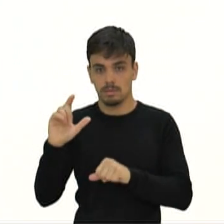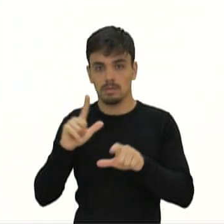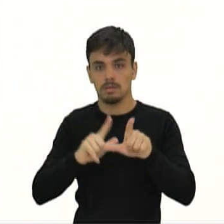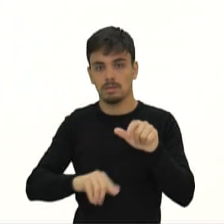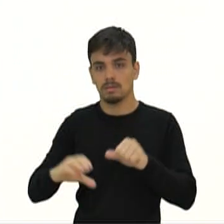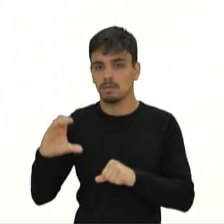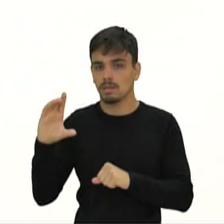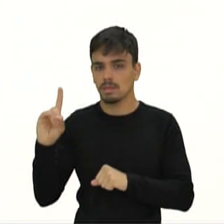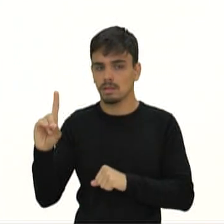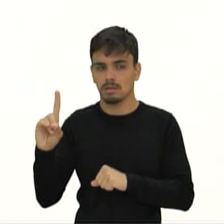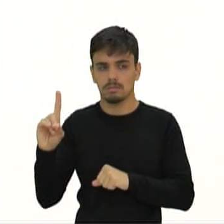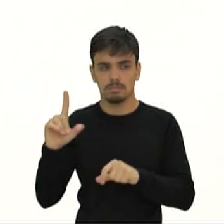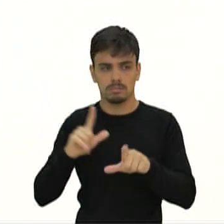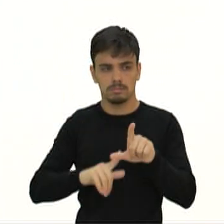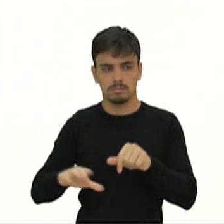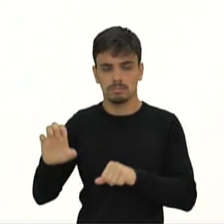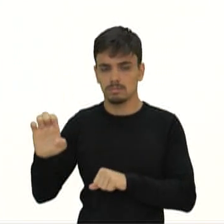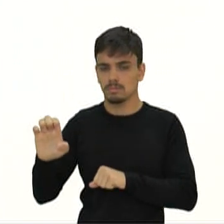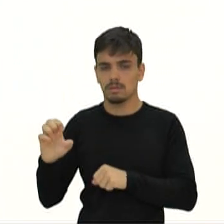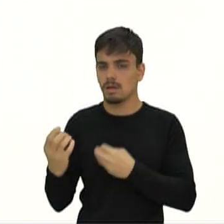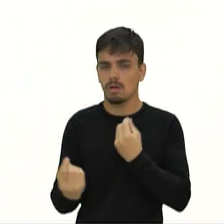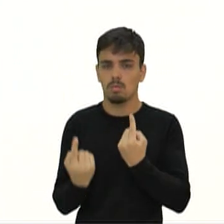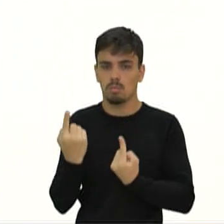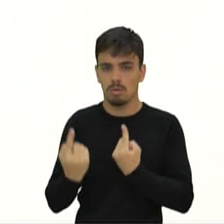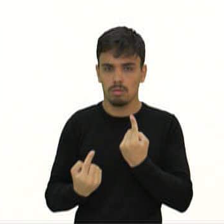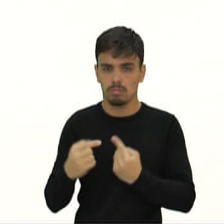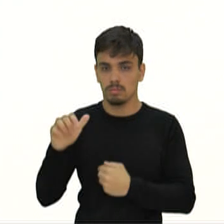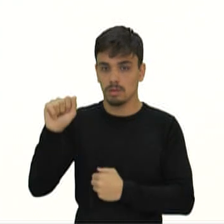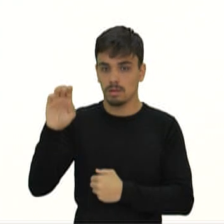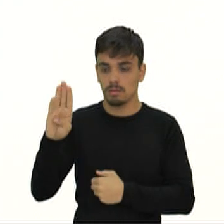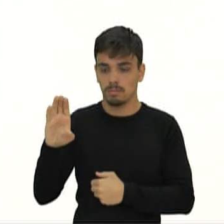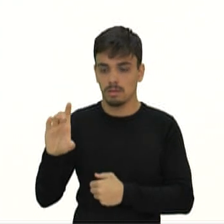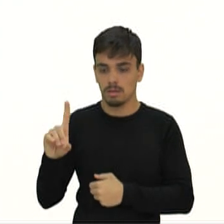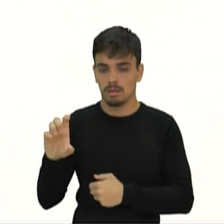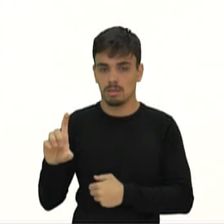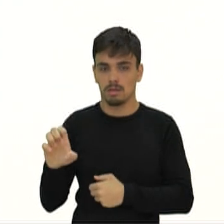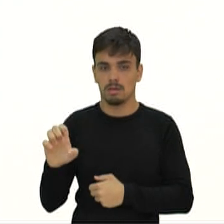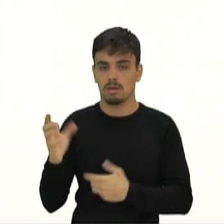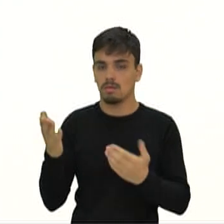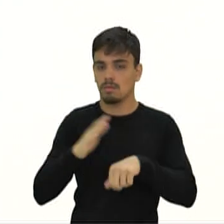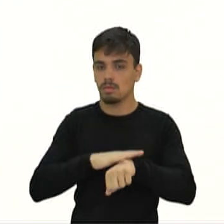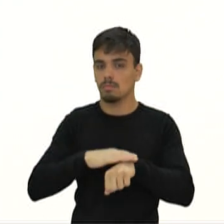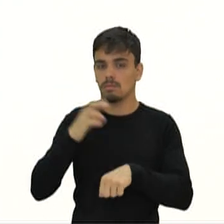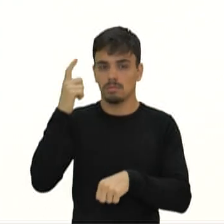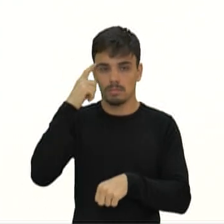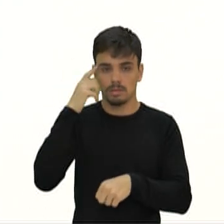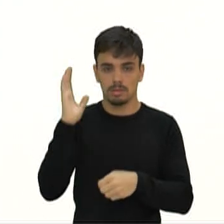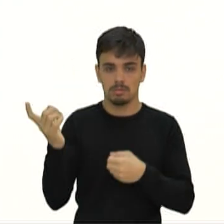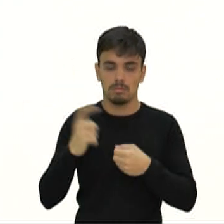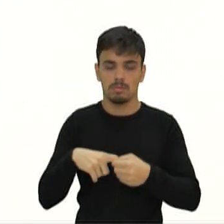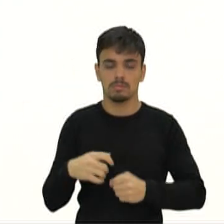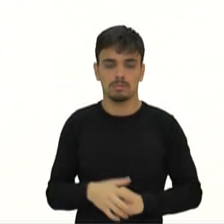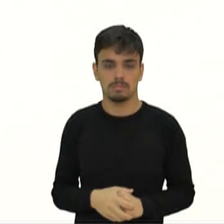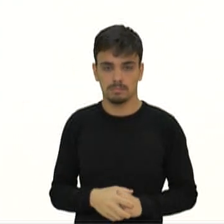astigmatismo, presbiopia ou daltonismo. Então, um tempinho para vocês pensarem na resposta.